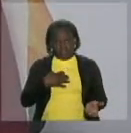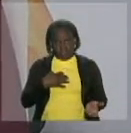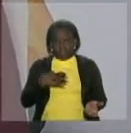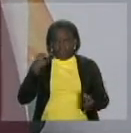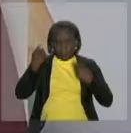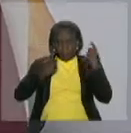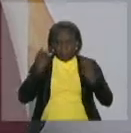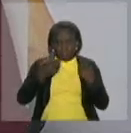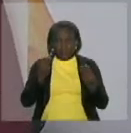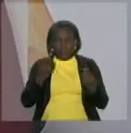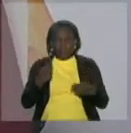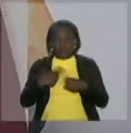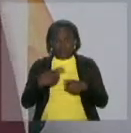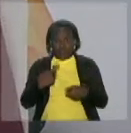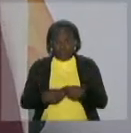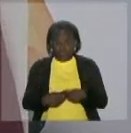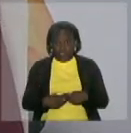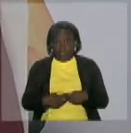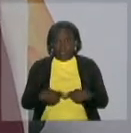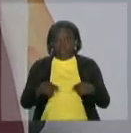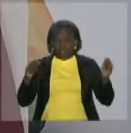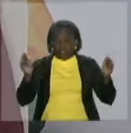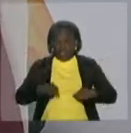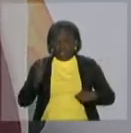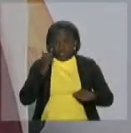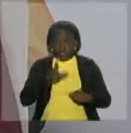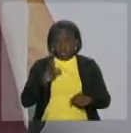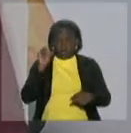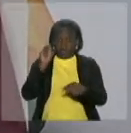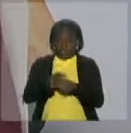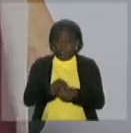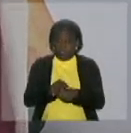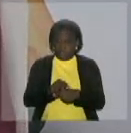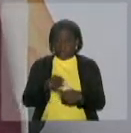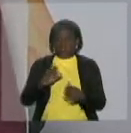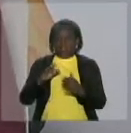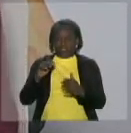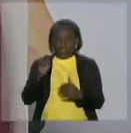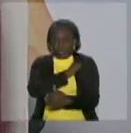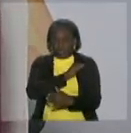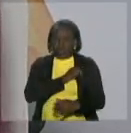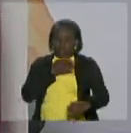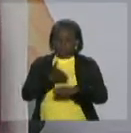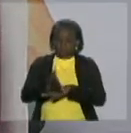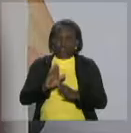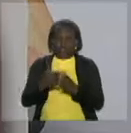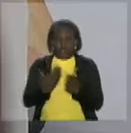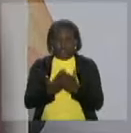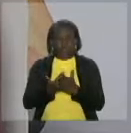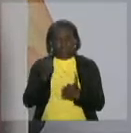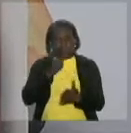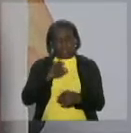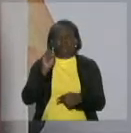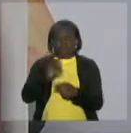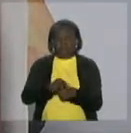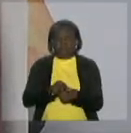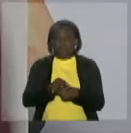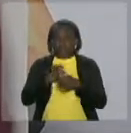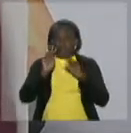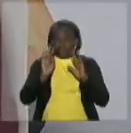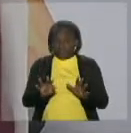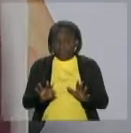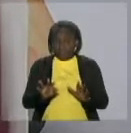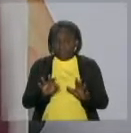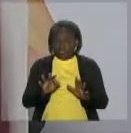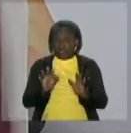Nos preocupa muito que nós só possamos garantir a matrícula, a entrada desse aluno na escola